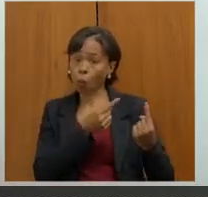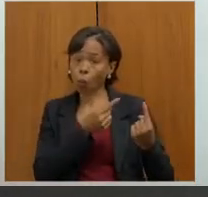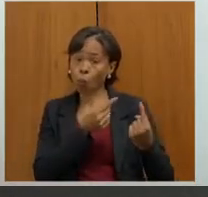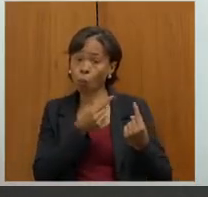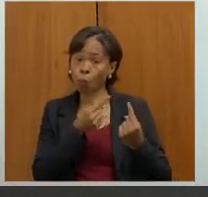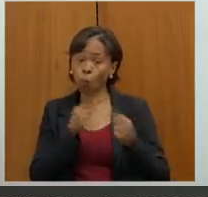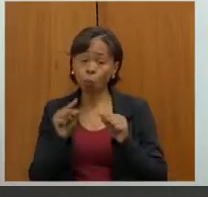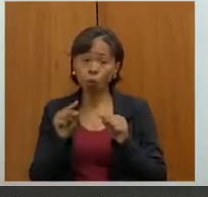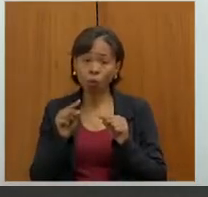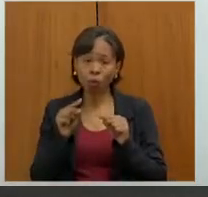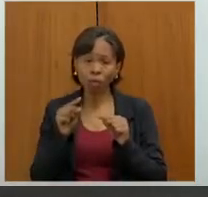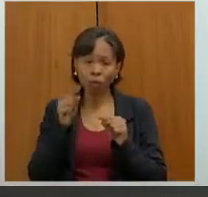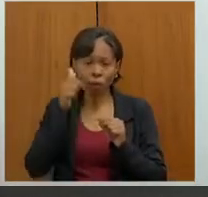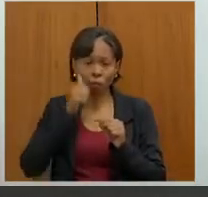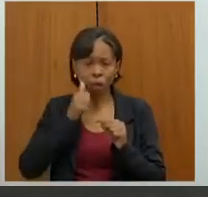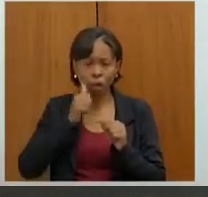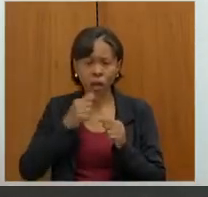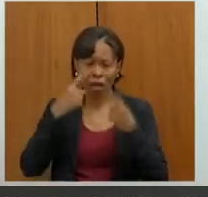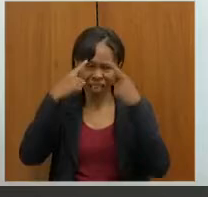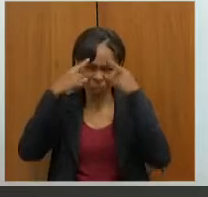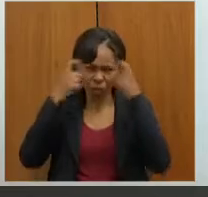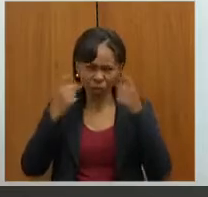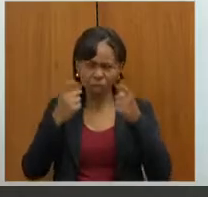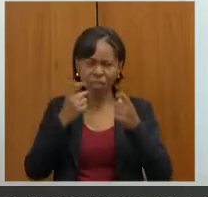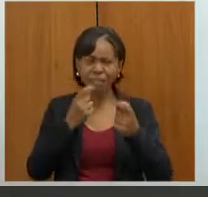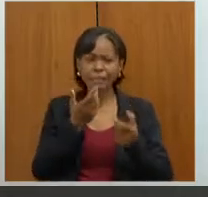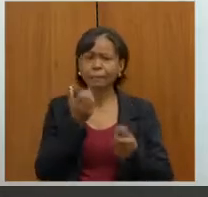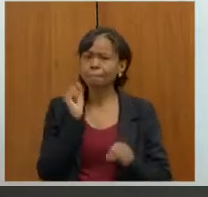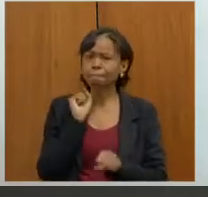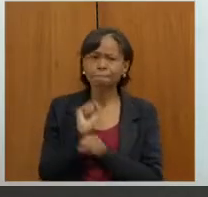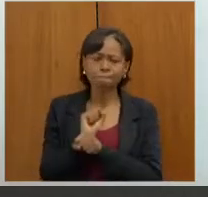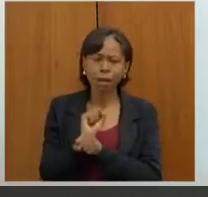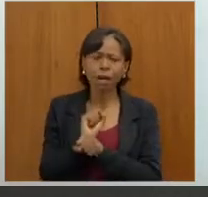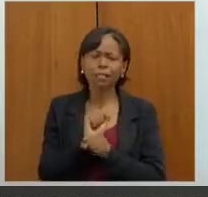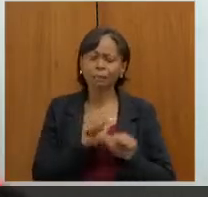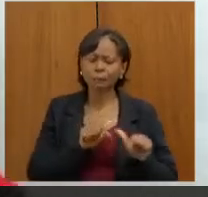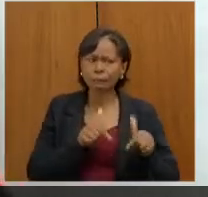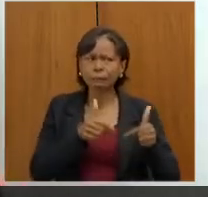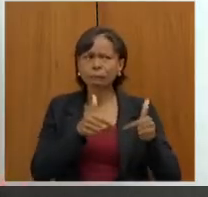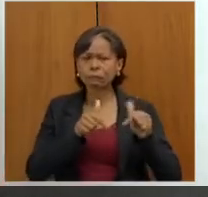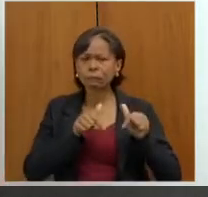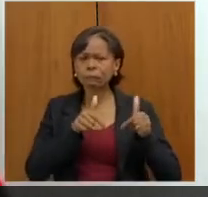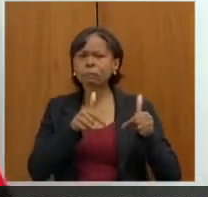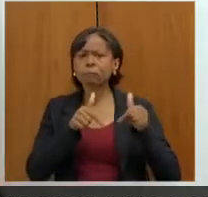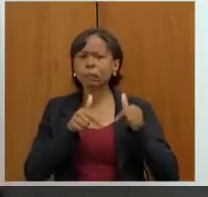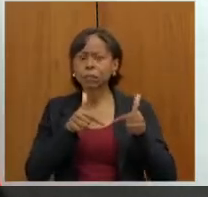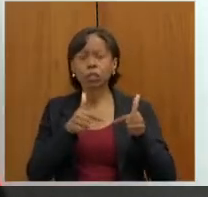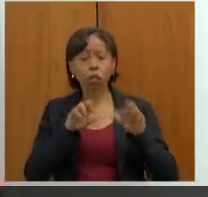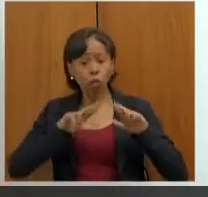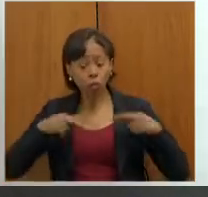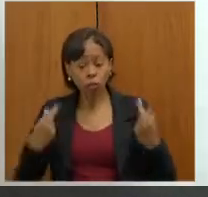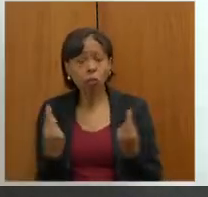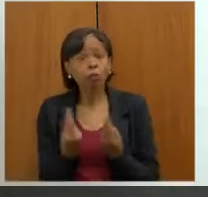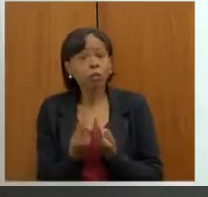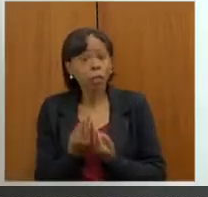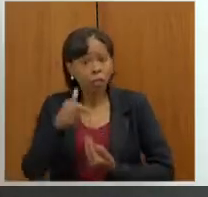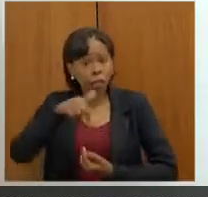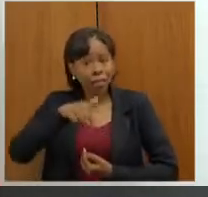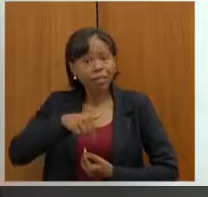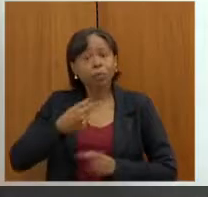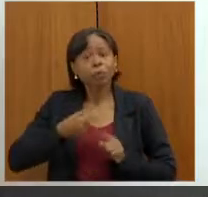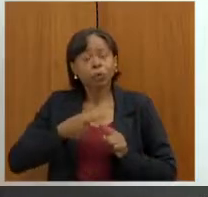violência de patente chegar nessa presa que eu tenho feito nos últimos tempos estamos reunidos também porque a vida importa e a vida de nós mulheres